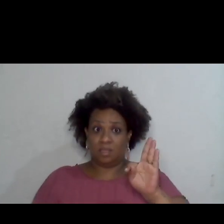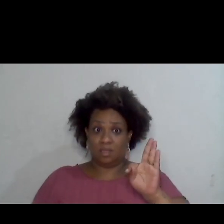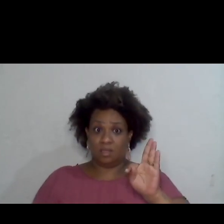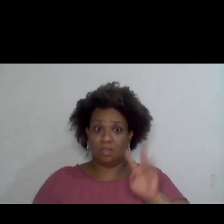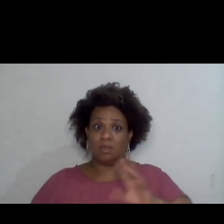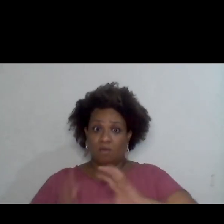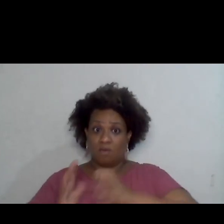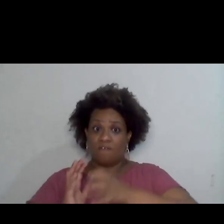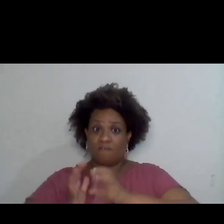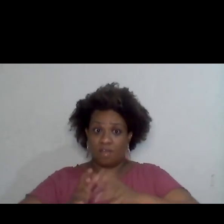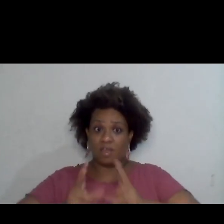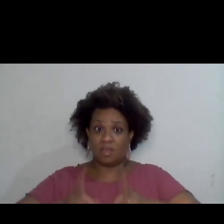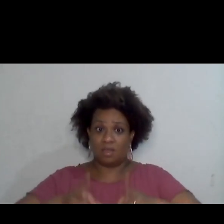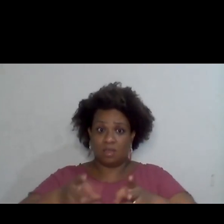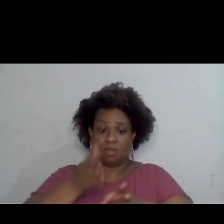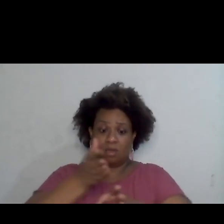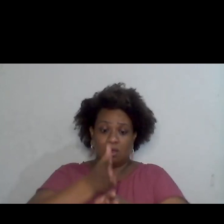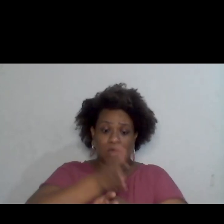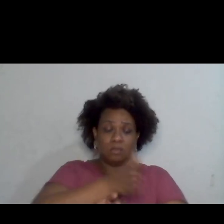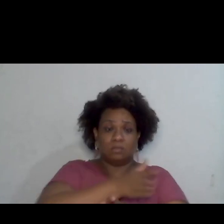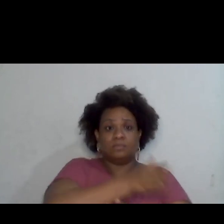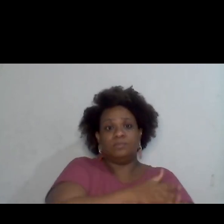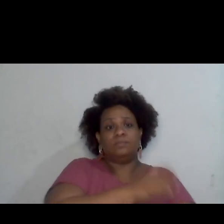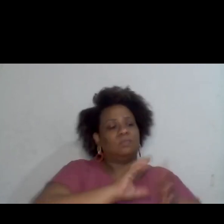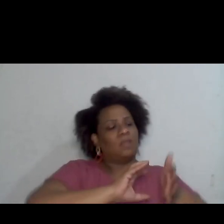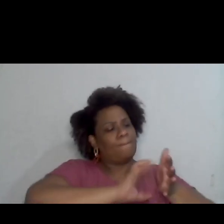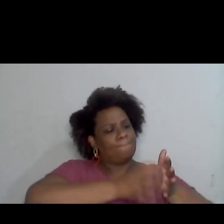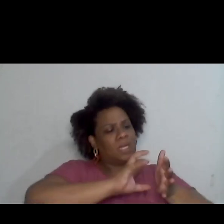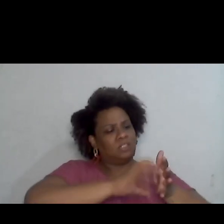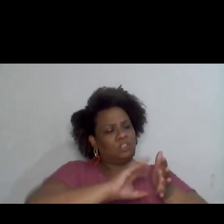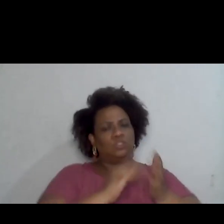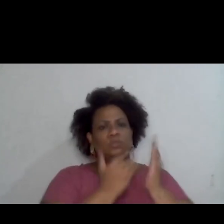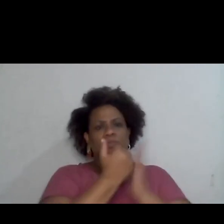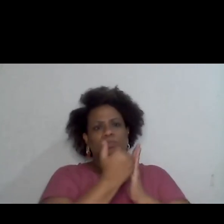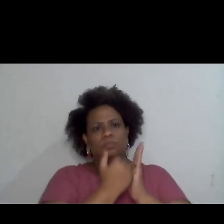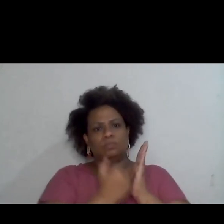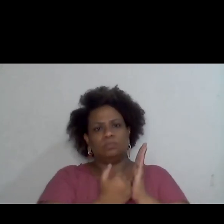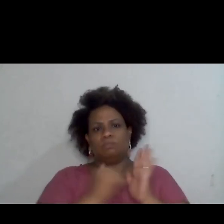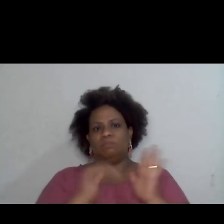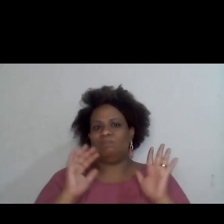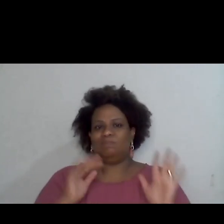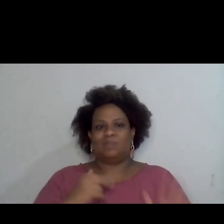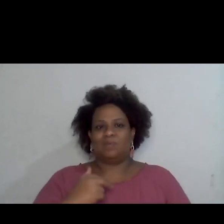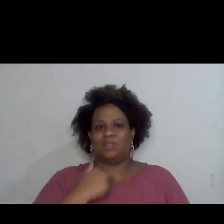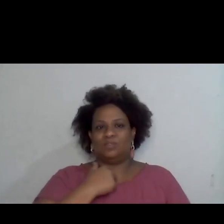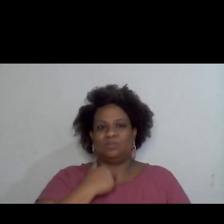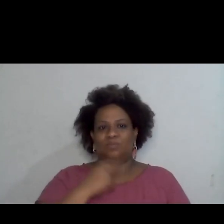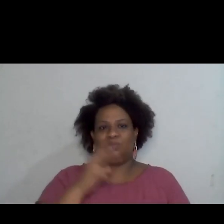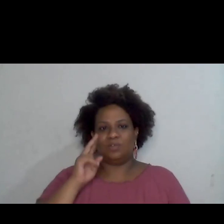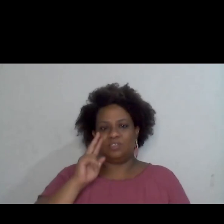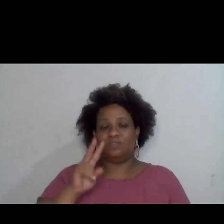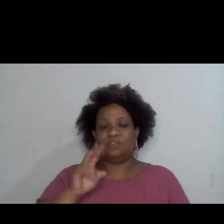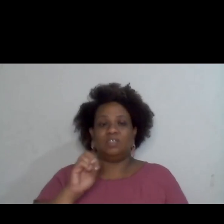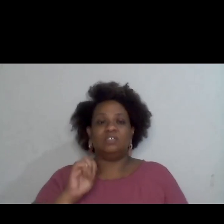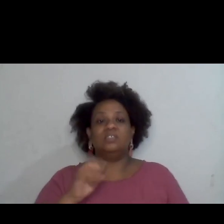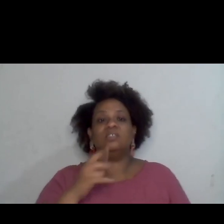A gente reivindica o legado enquanto partido, enquanto programa, mas nós não podemos considerar o mesmo governo, senão a gente diria que